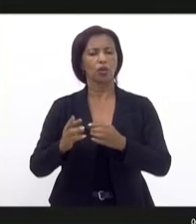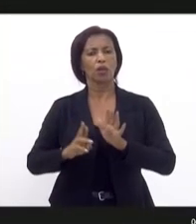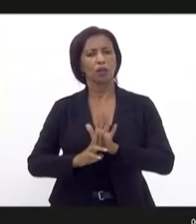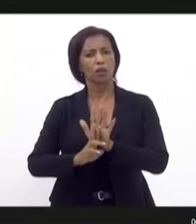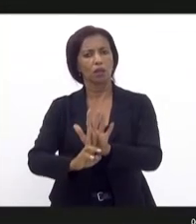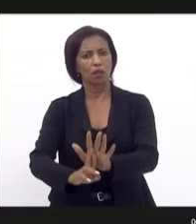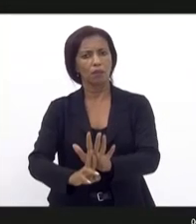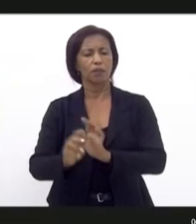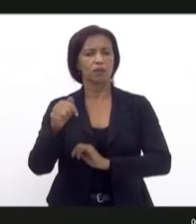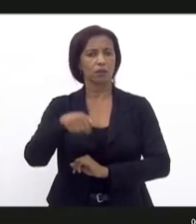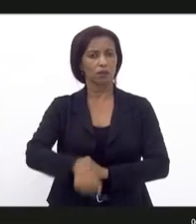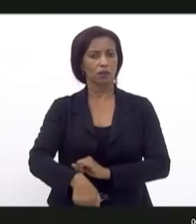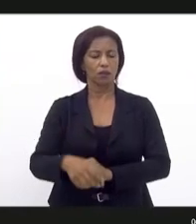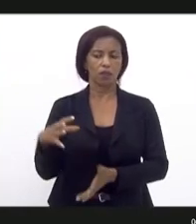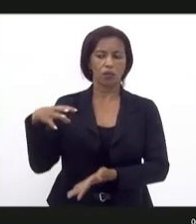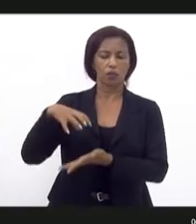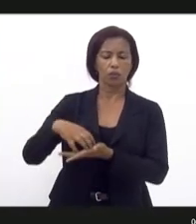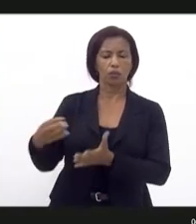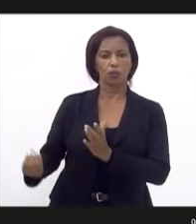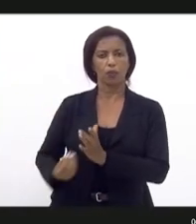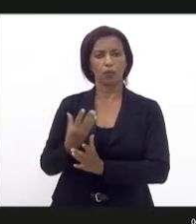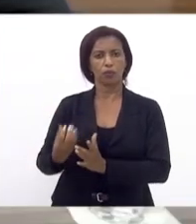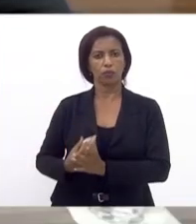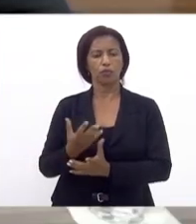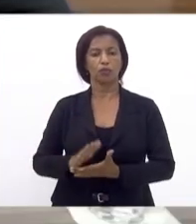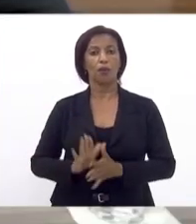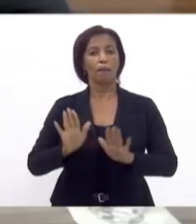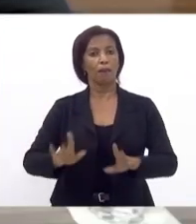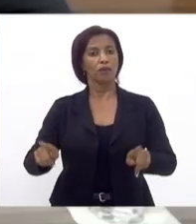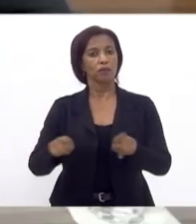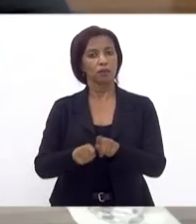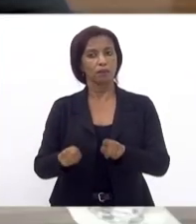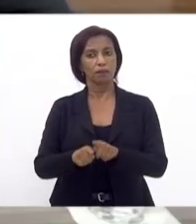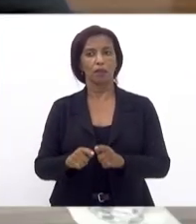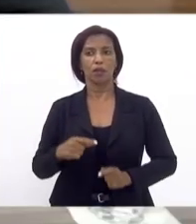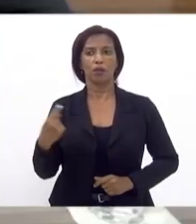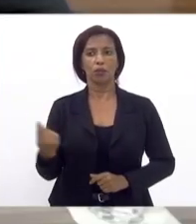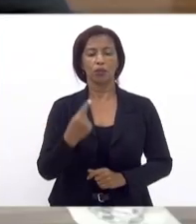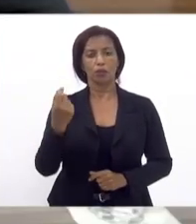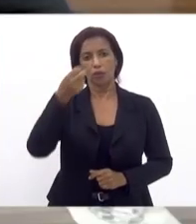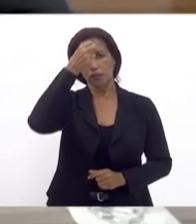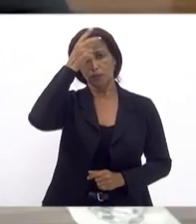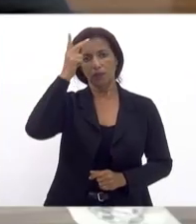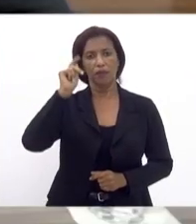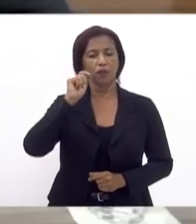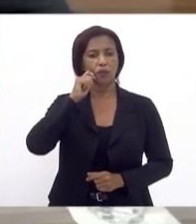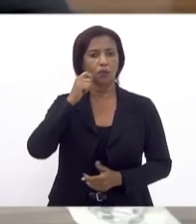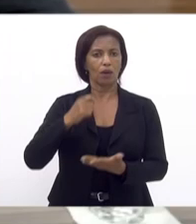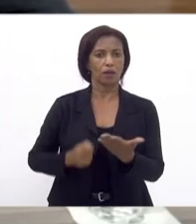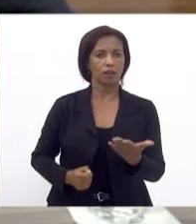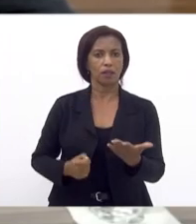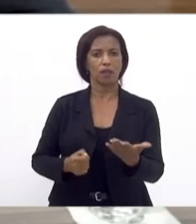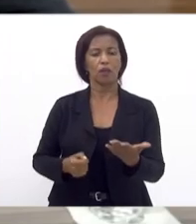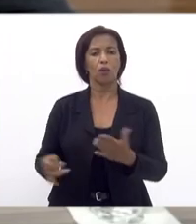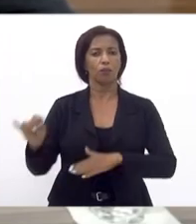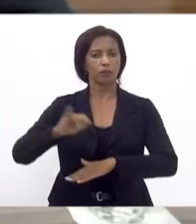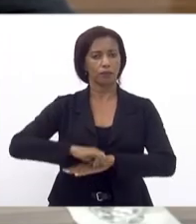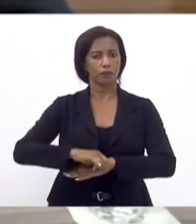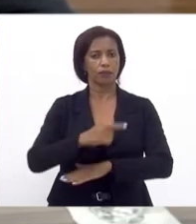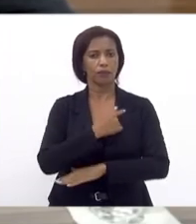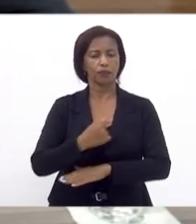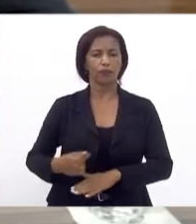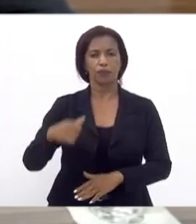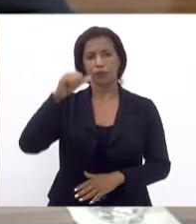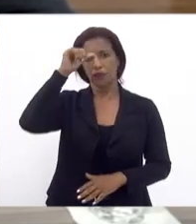representam aqui o setor produtivo, mas também o nosso prefeito Eduardo Paes, aqui como prefeito da capital, o